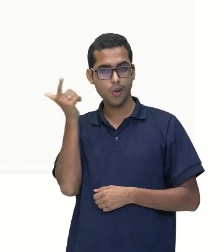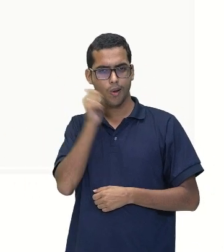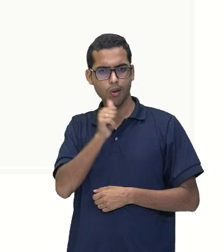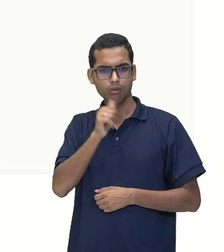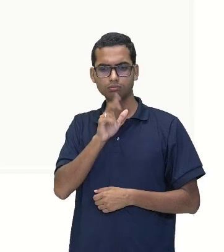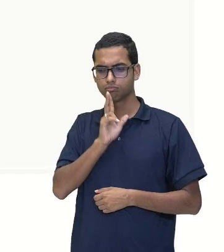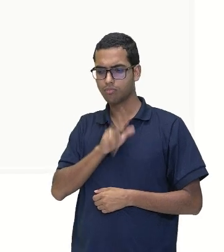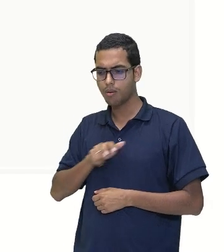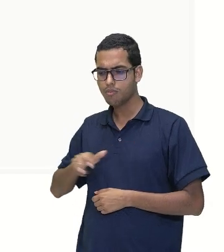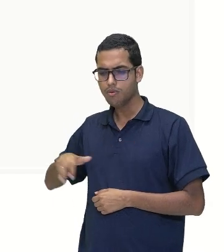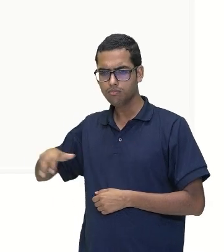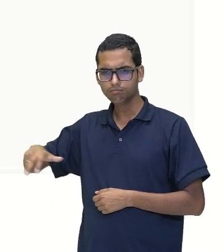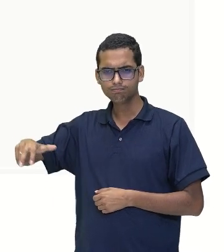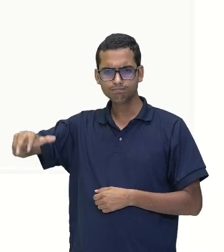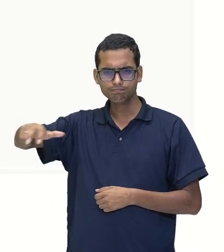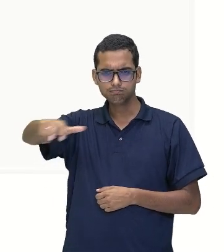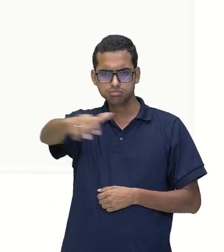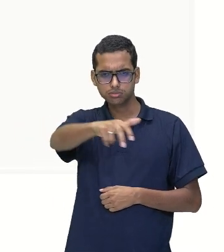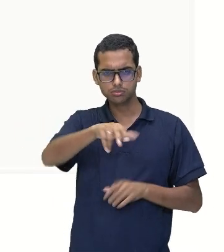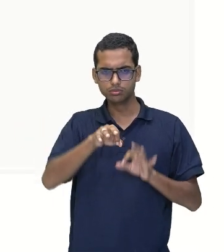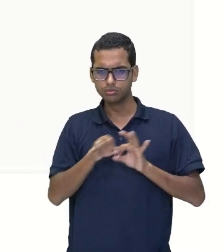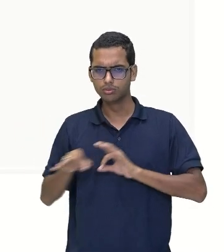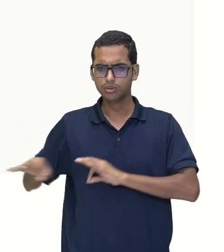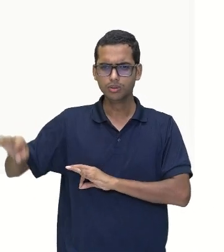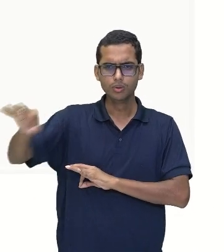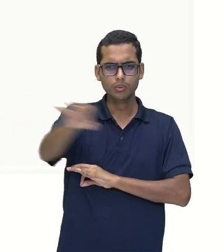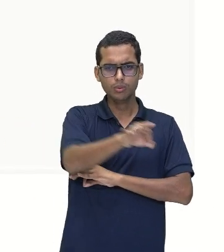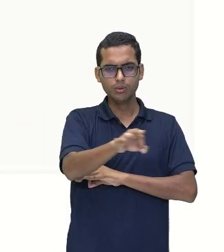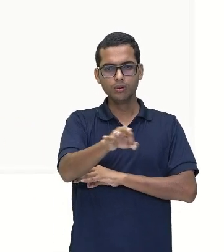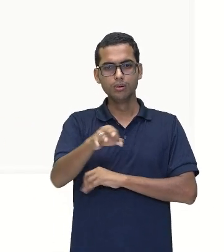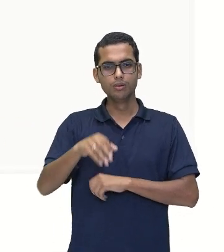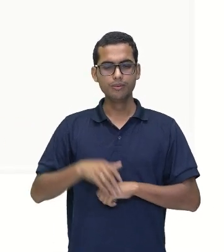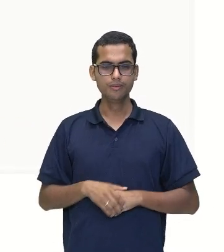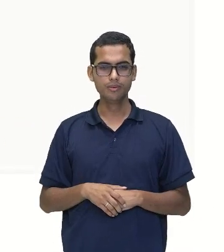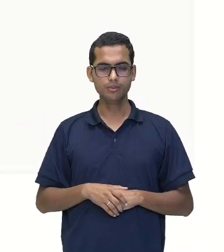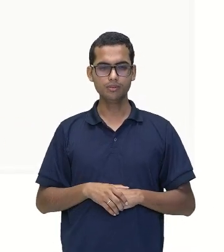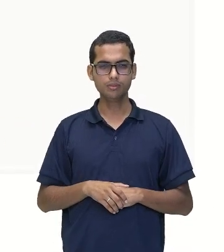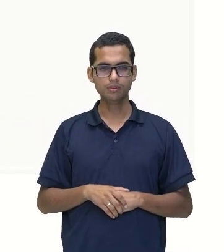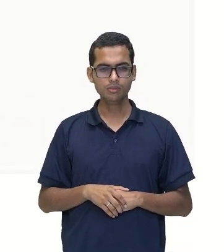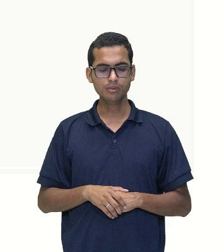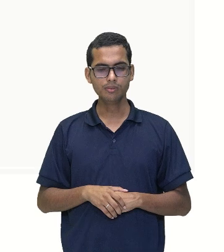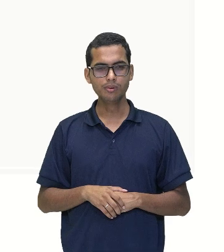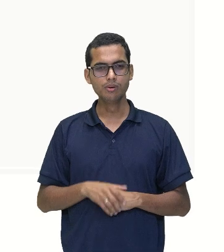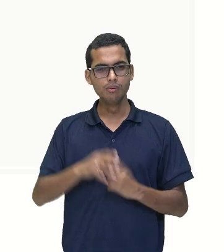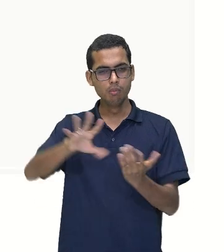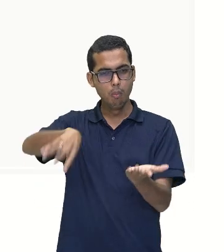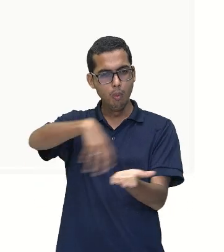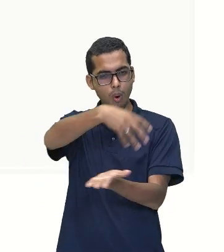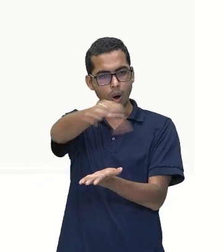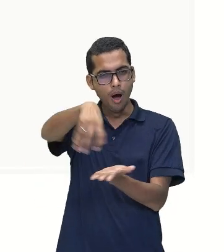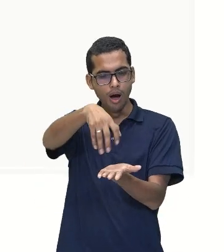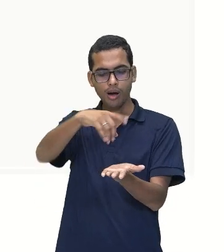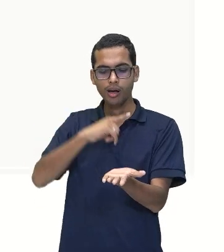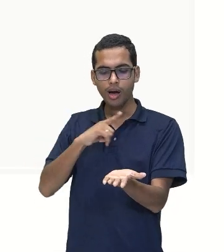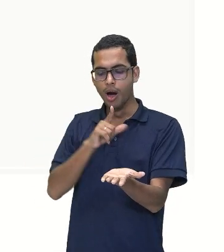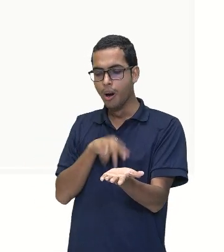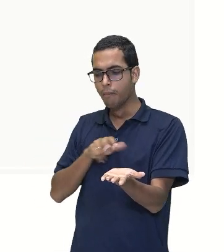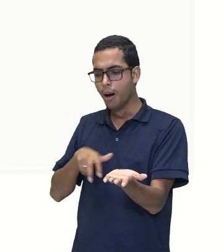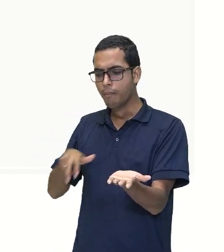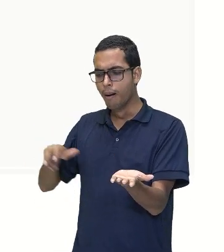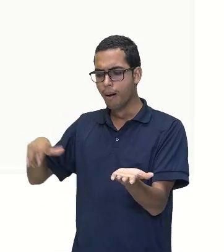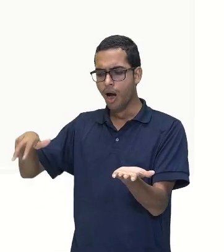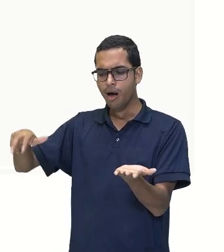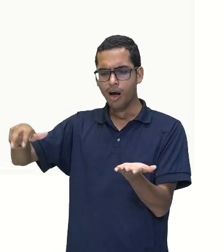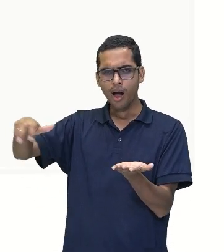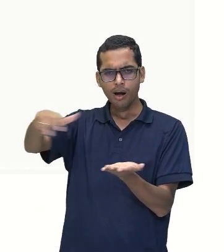a Marina caminhou. A Marina, ela fez o percurso por fora, né? Ela fez esse percurso aqui,